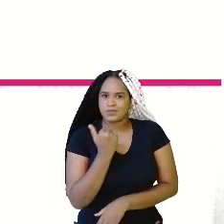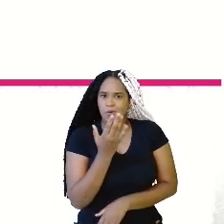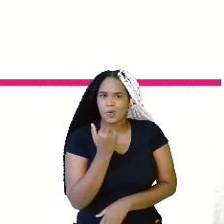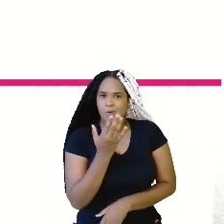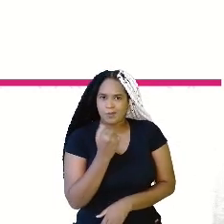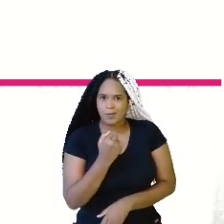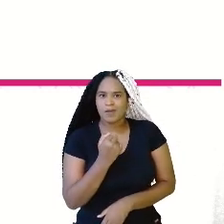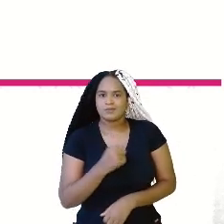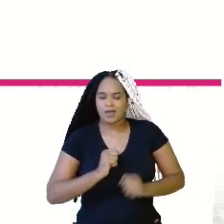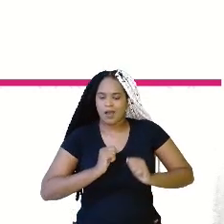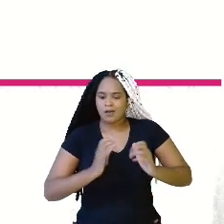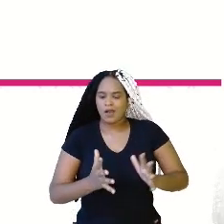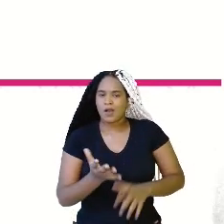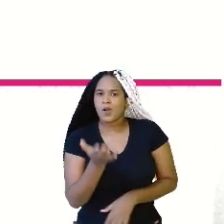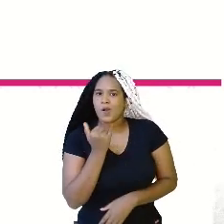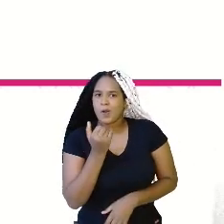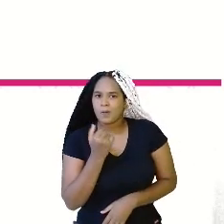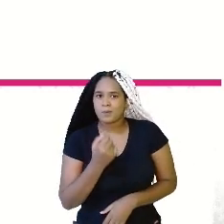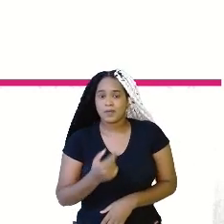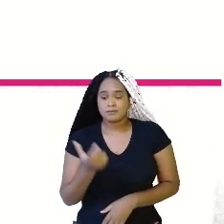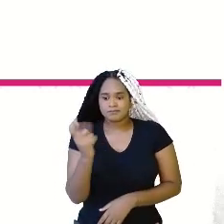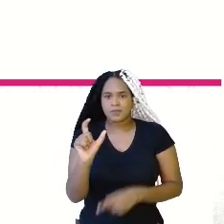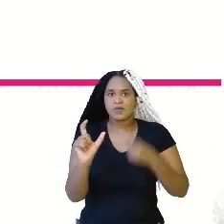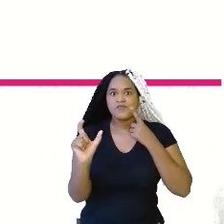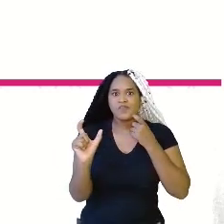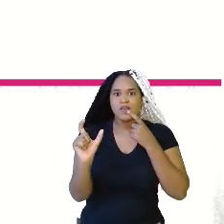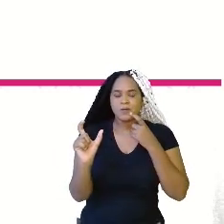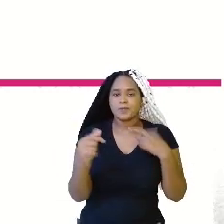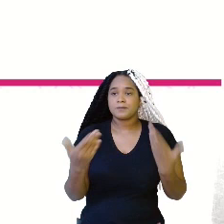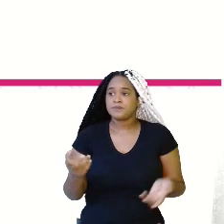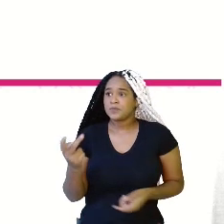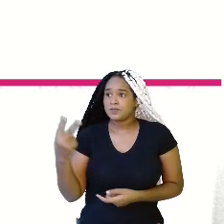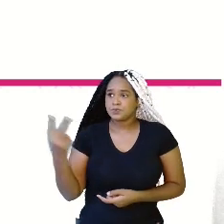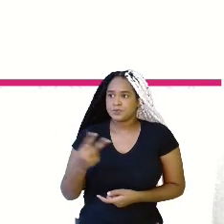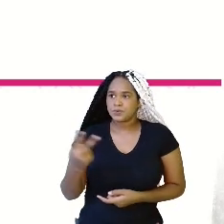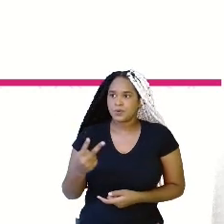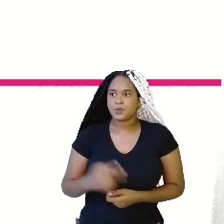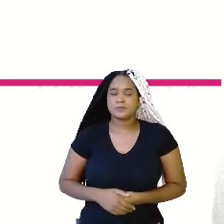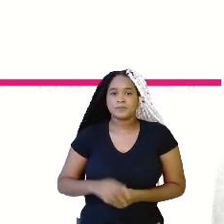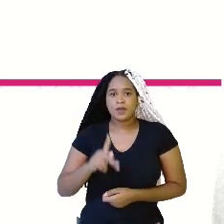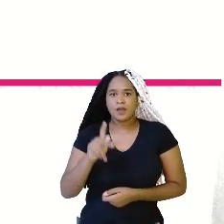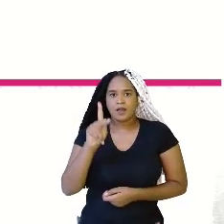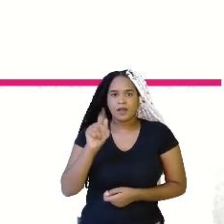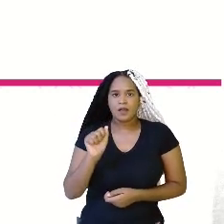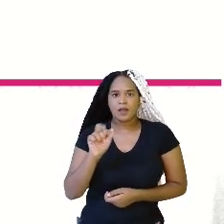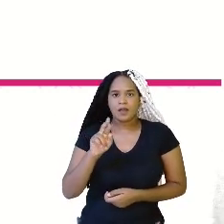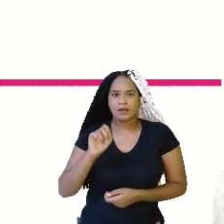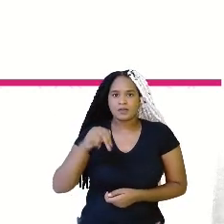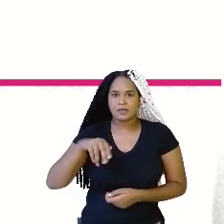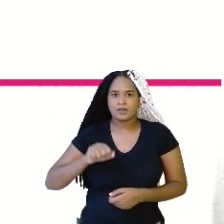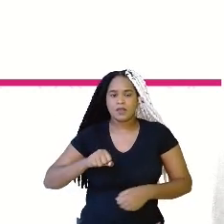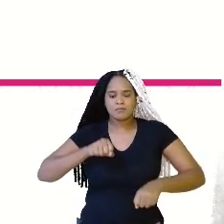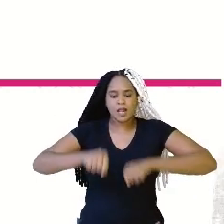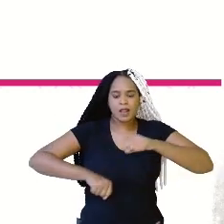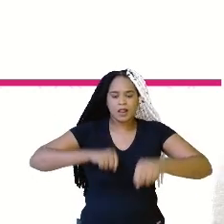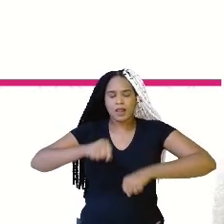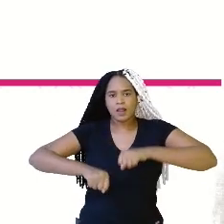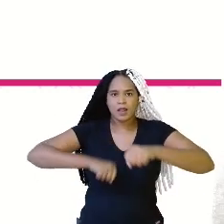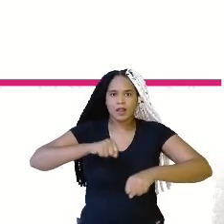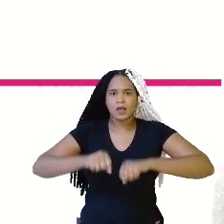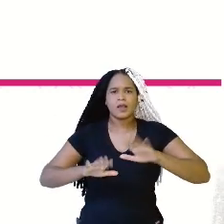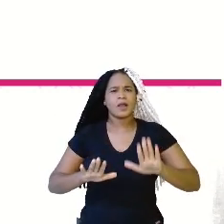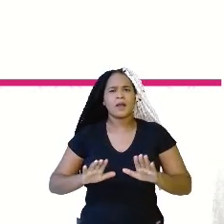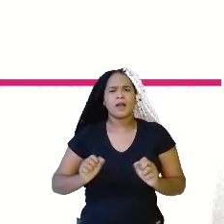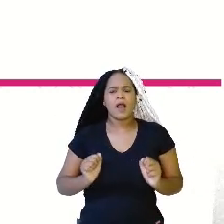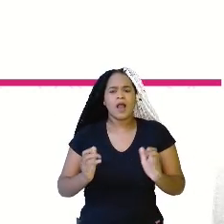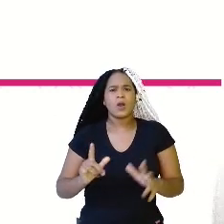em vermelho. Na segunda frase, Karina anda muito de bicicleta. Qual é a ação de Karina? Andar, ela está se